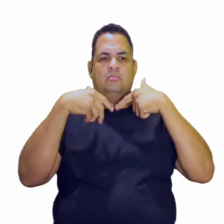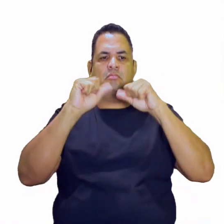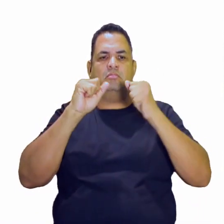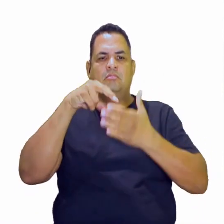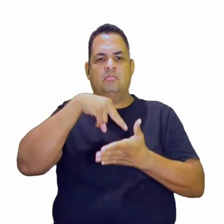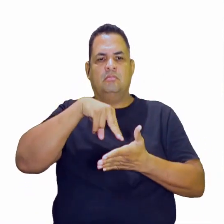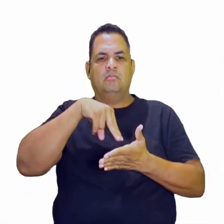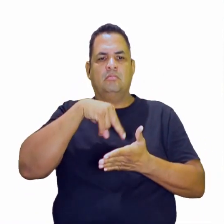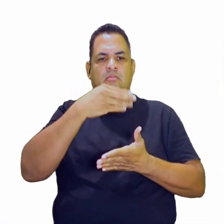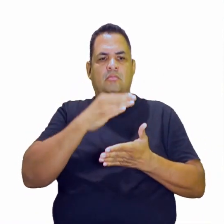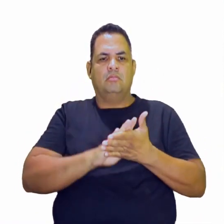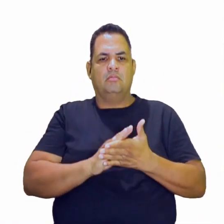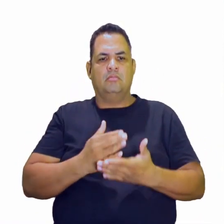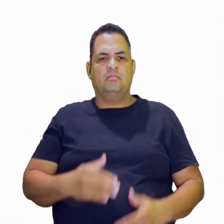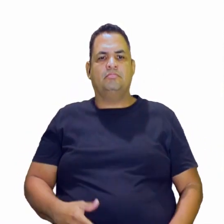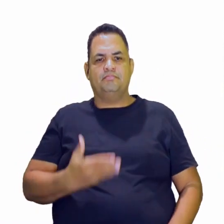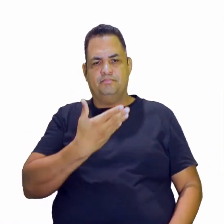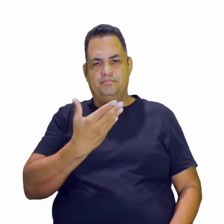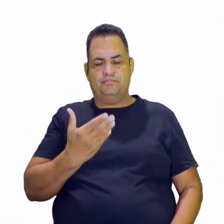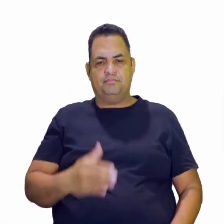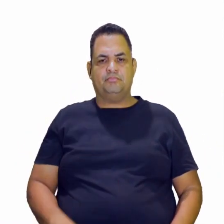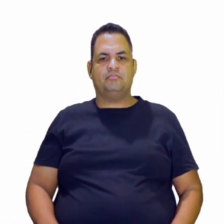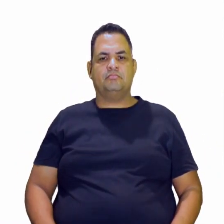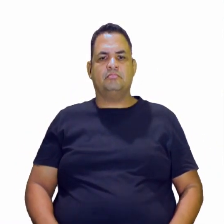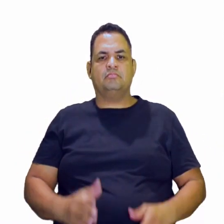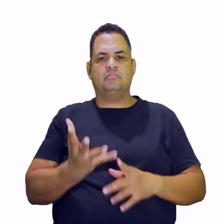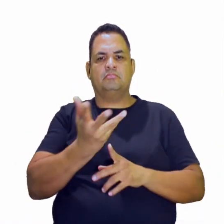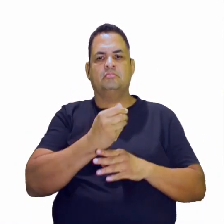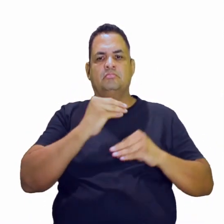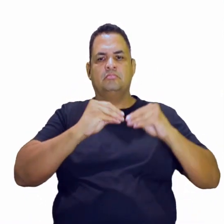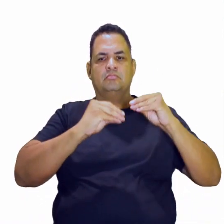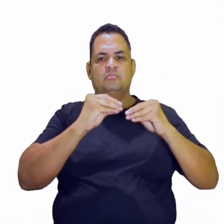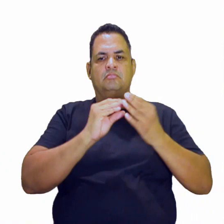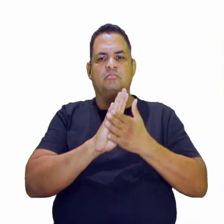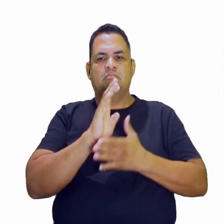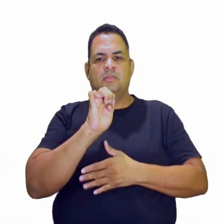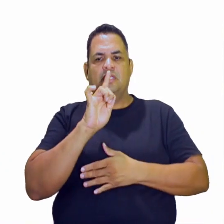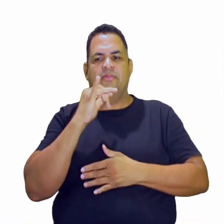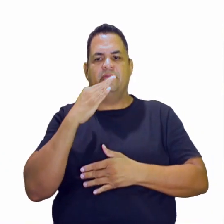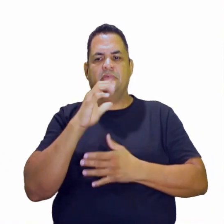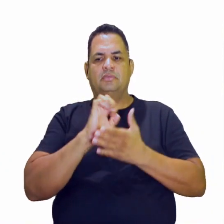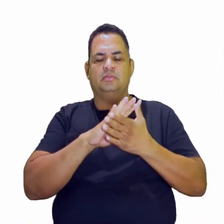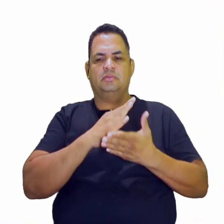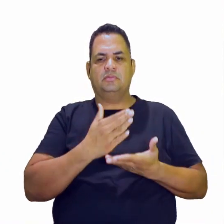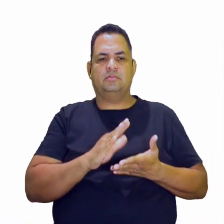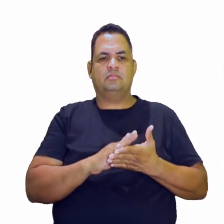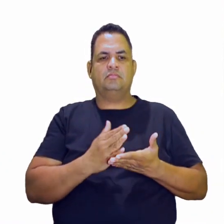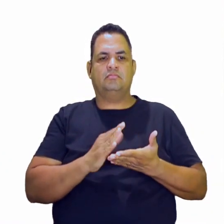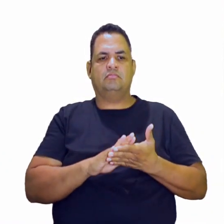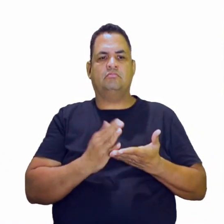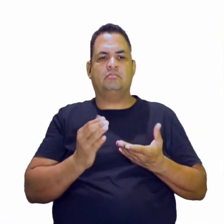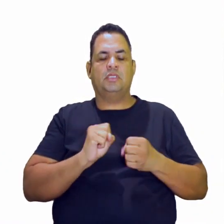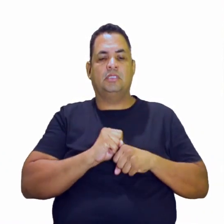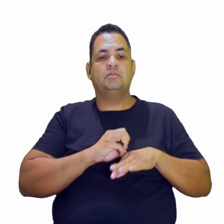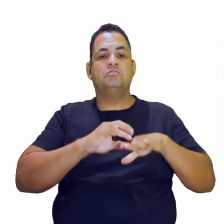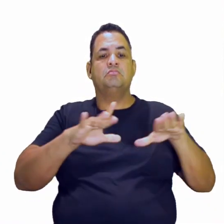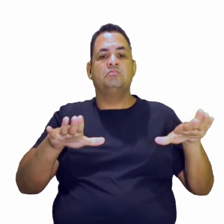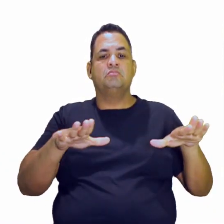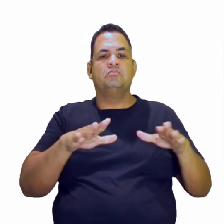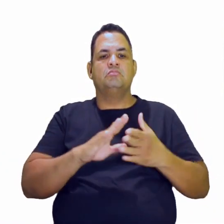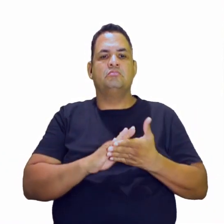da dança, o break dance, e das artes plásticas, o grafite, seria difundido